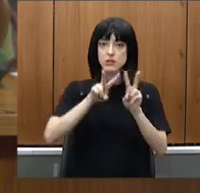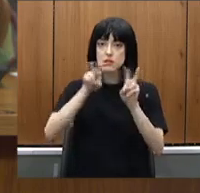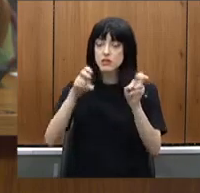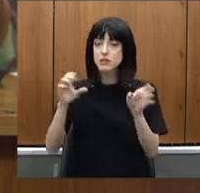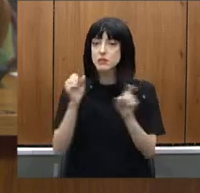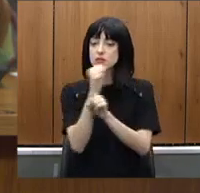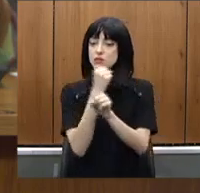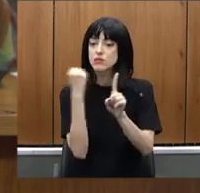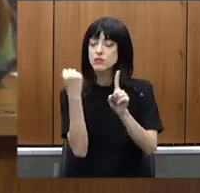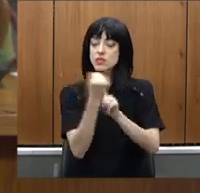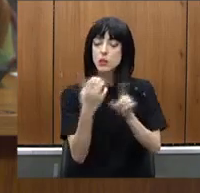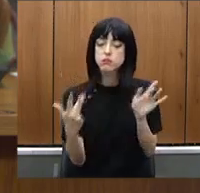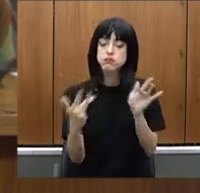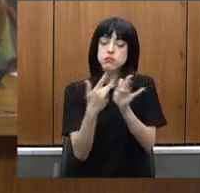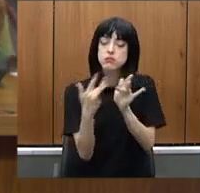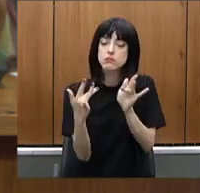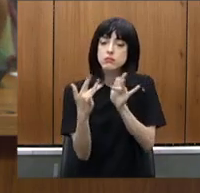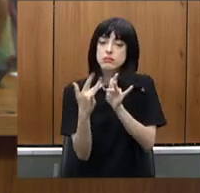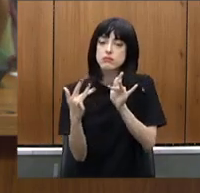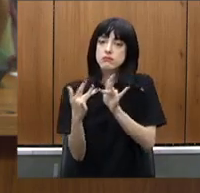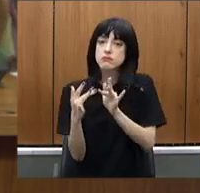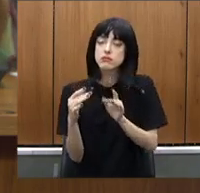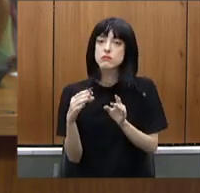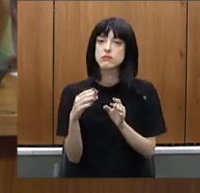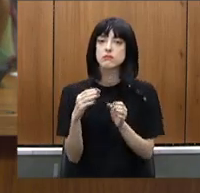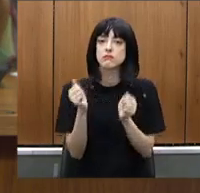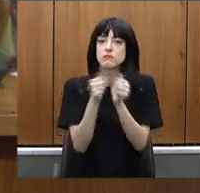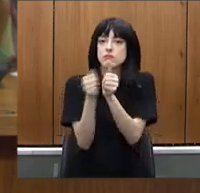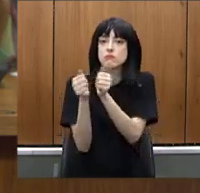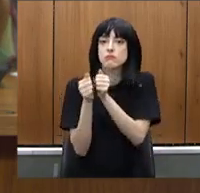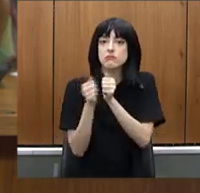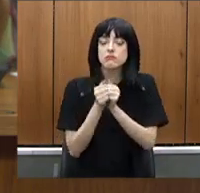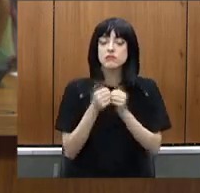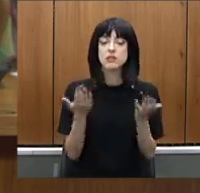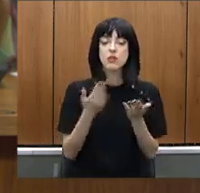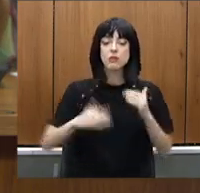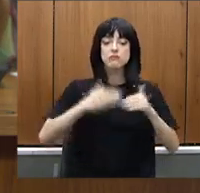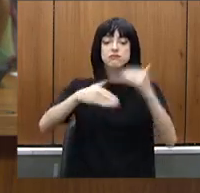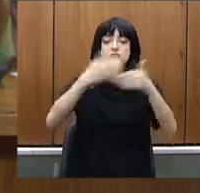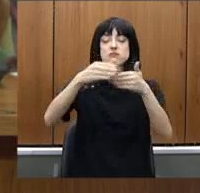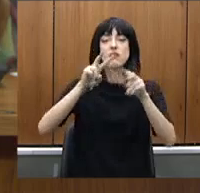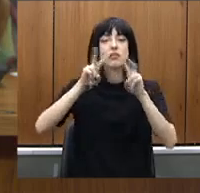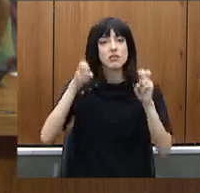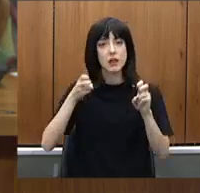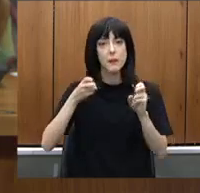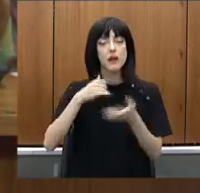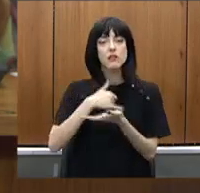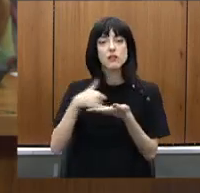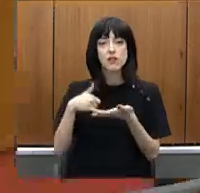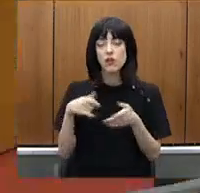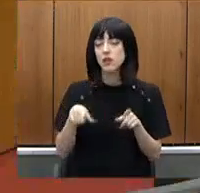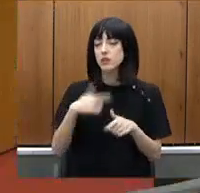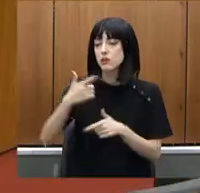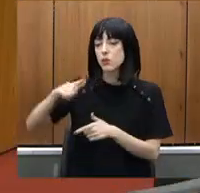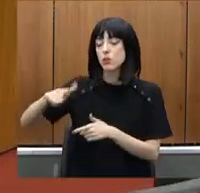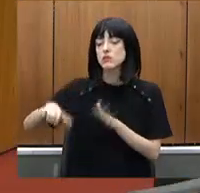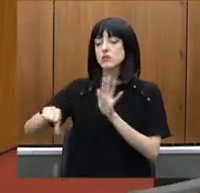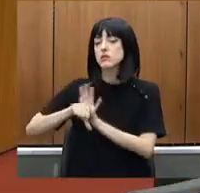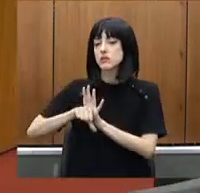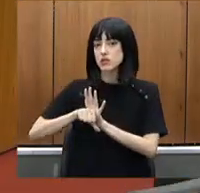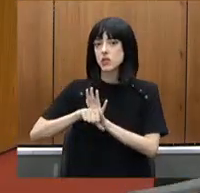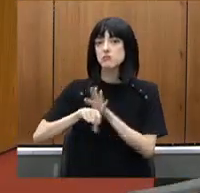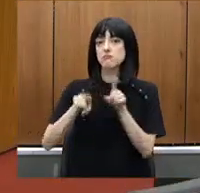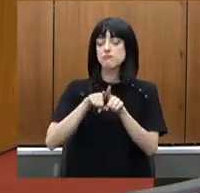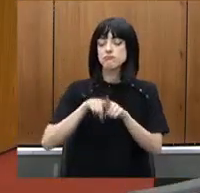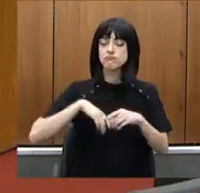uma é uma realidade lá estava avançando questão de drogas e e outros crimes então foi isso esse projeto ele ele